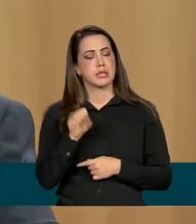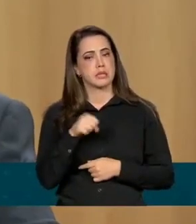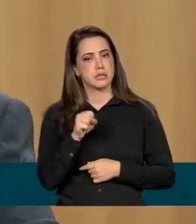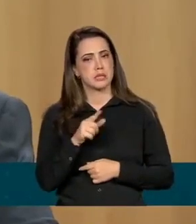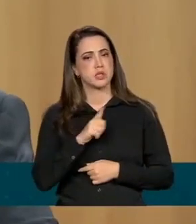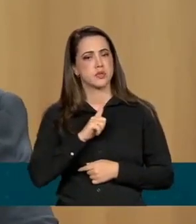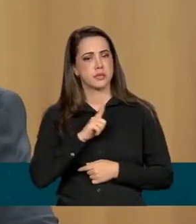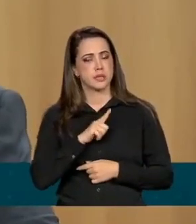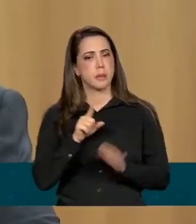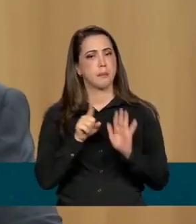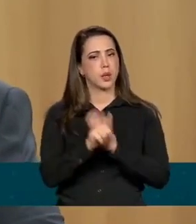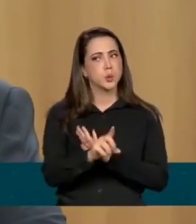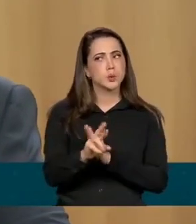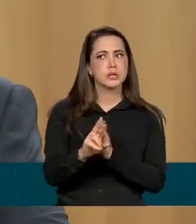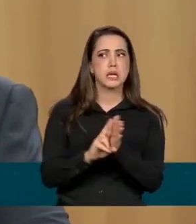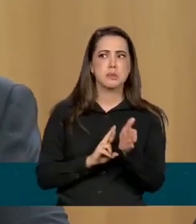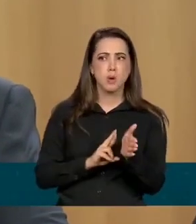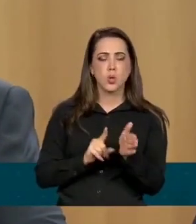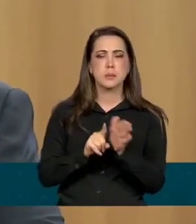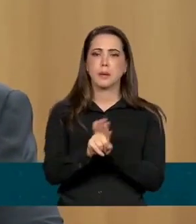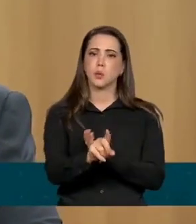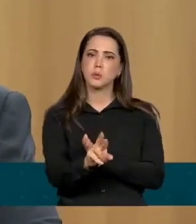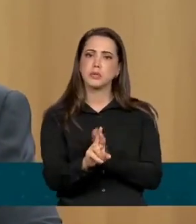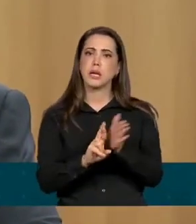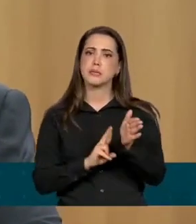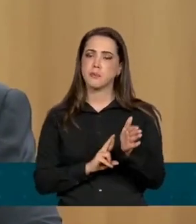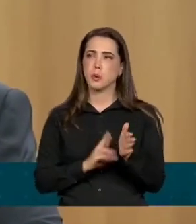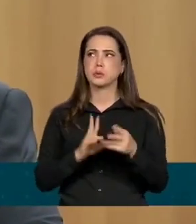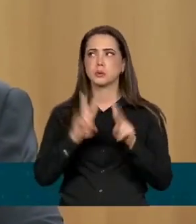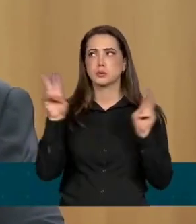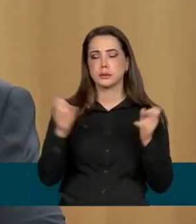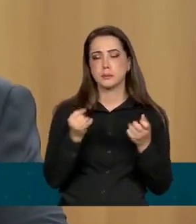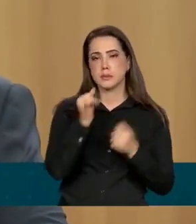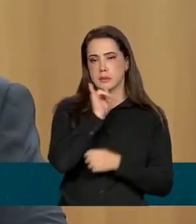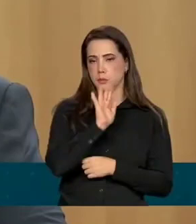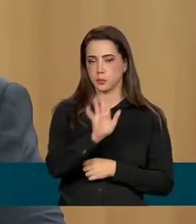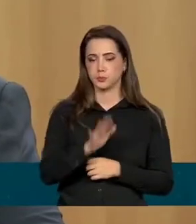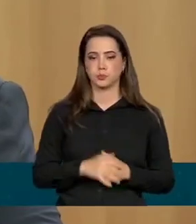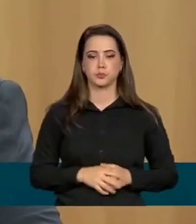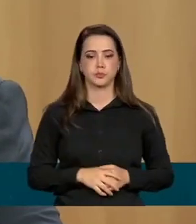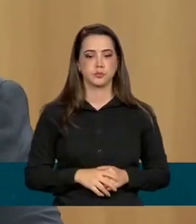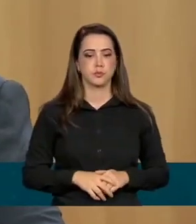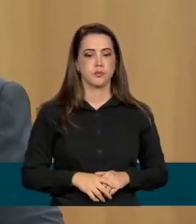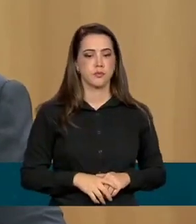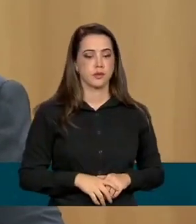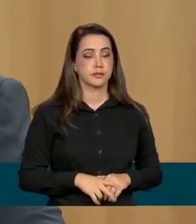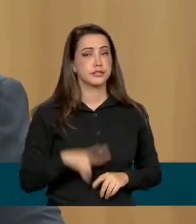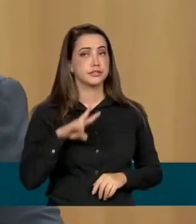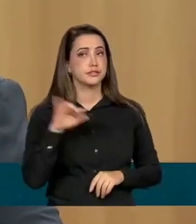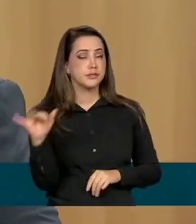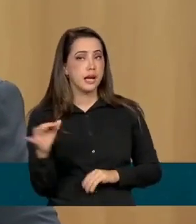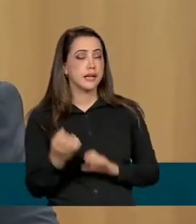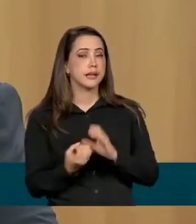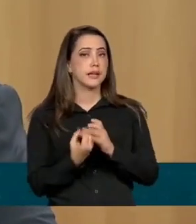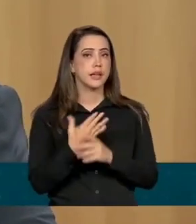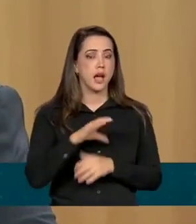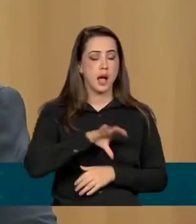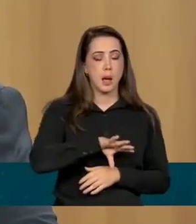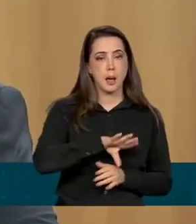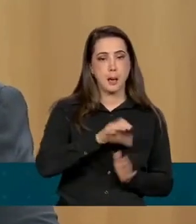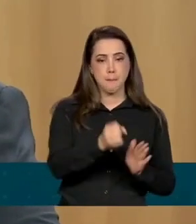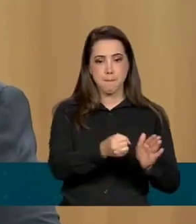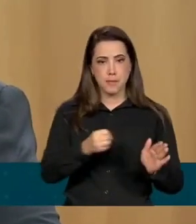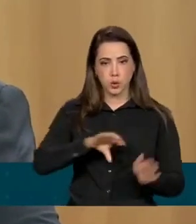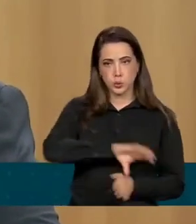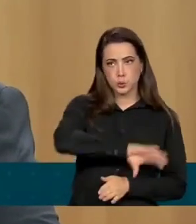e respostas em relação a temas como: serão instalados